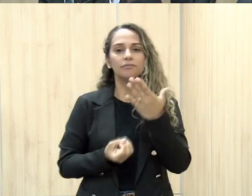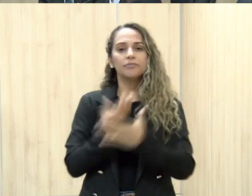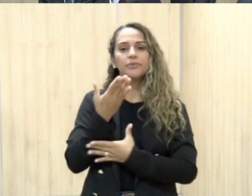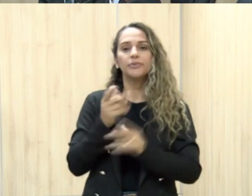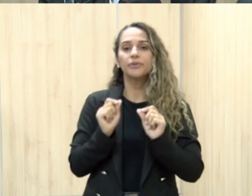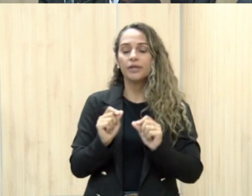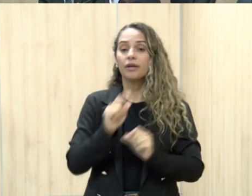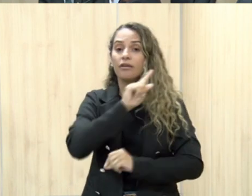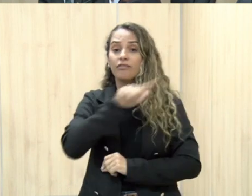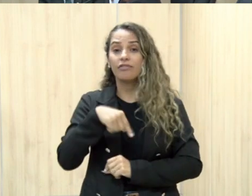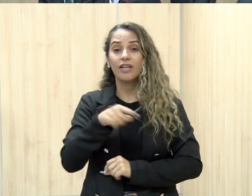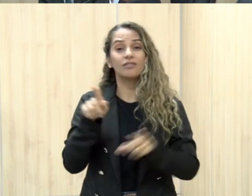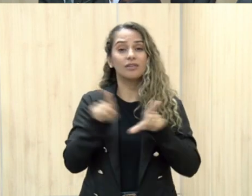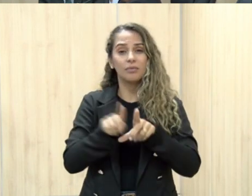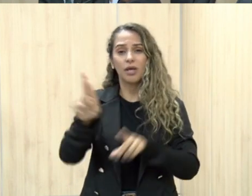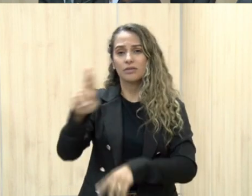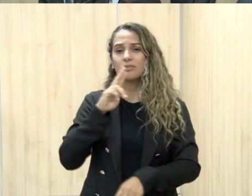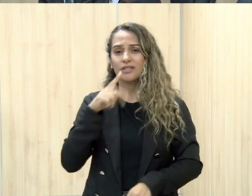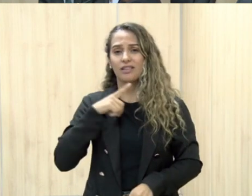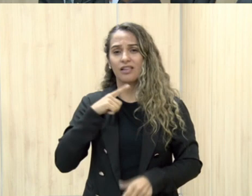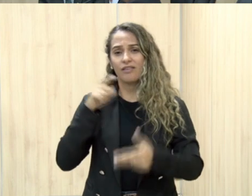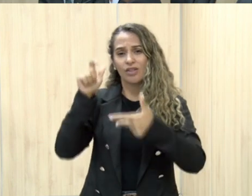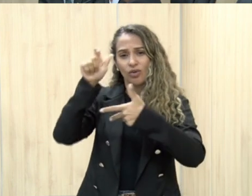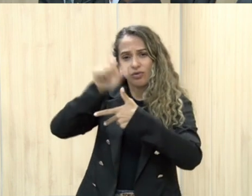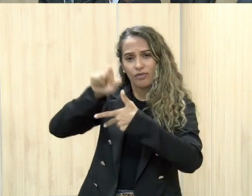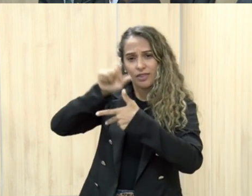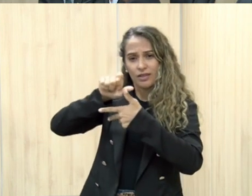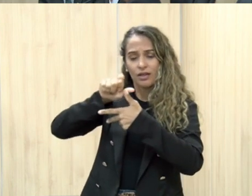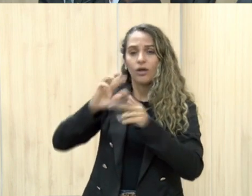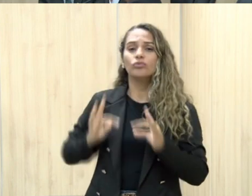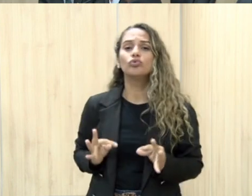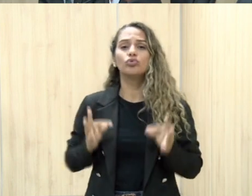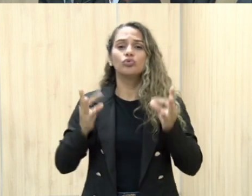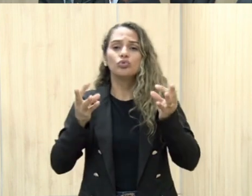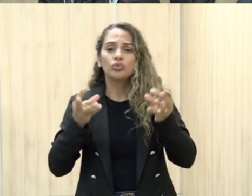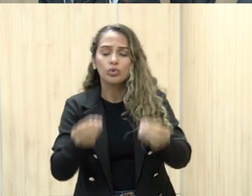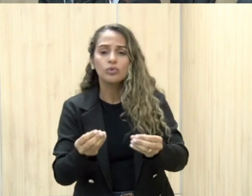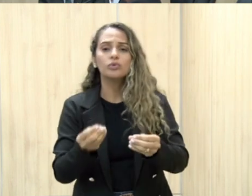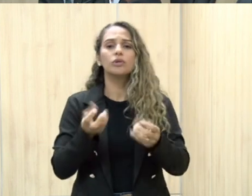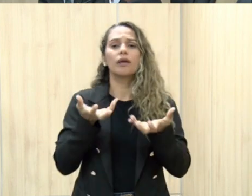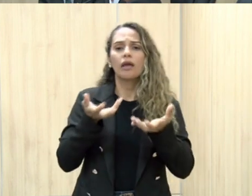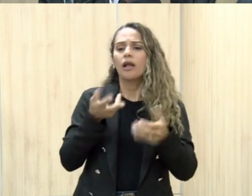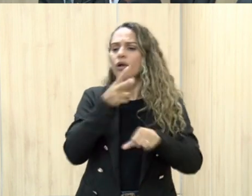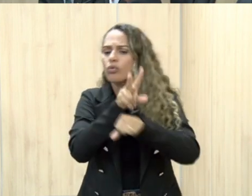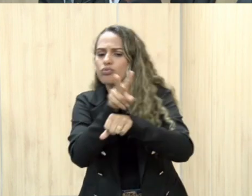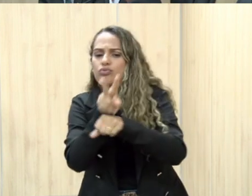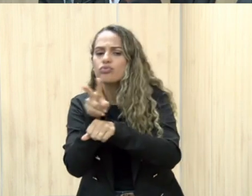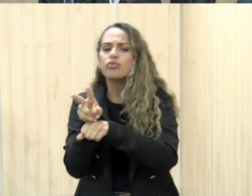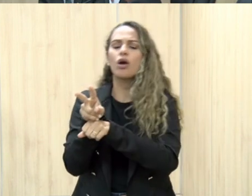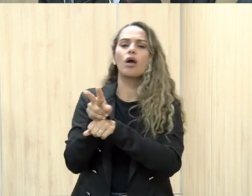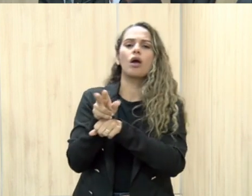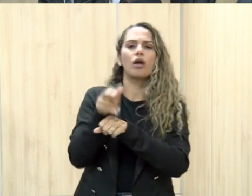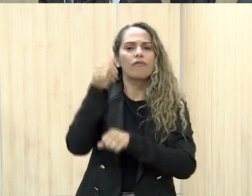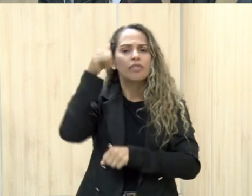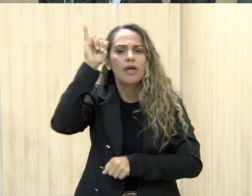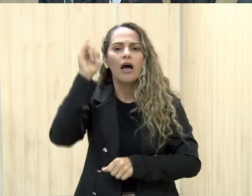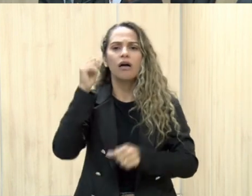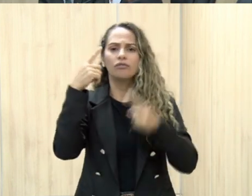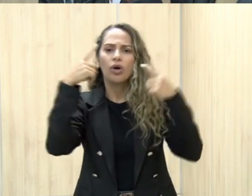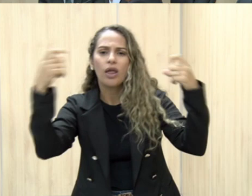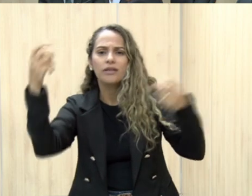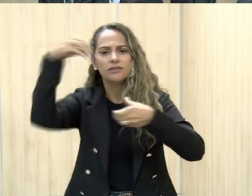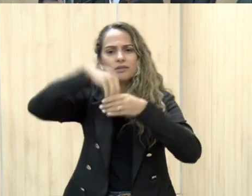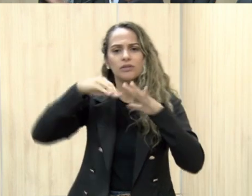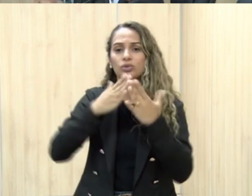que veio o veto também todos com o intuito de preservar de prevenir né a segurança das crianças nas